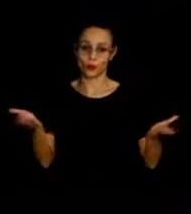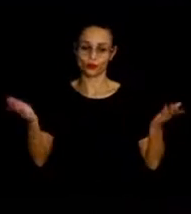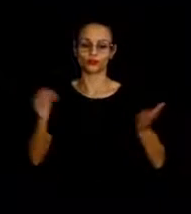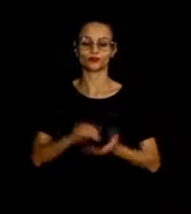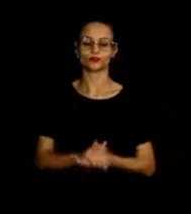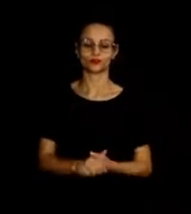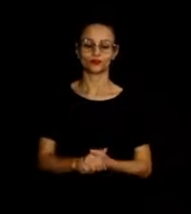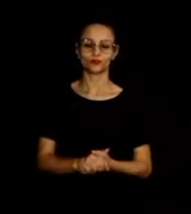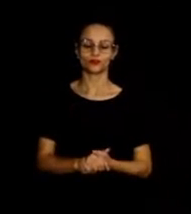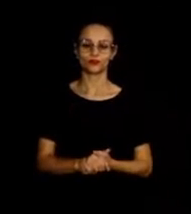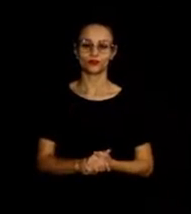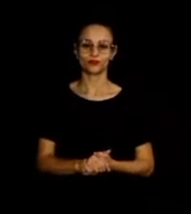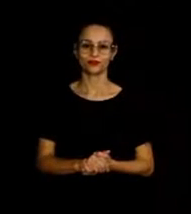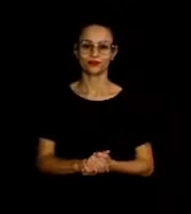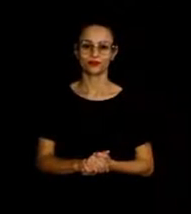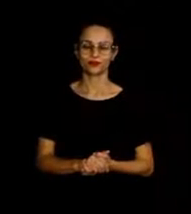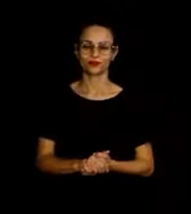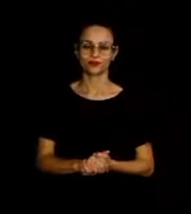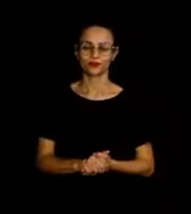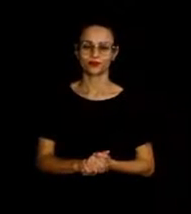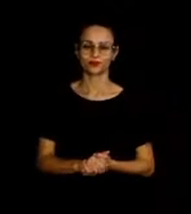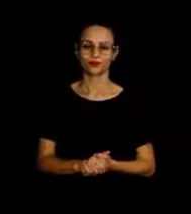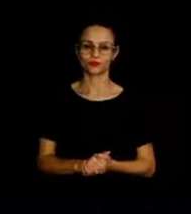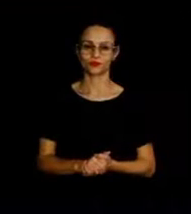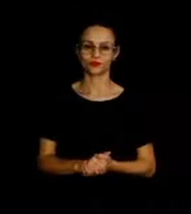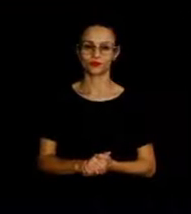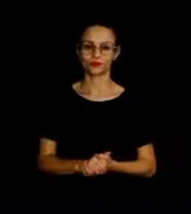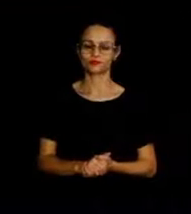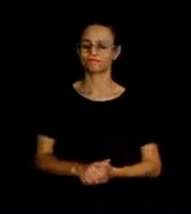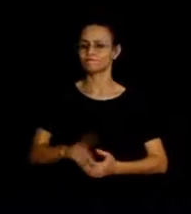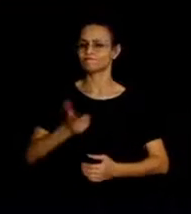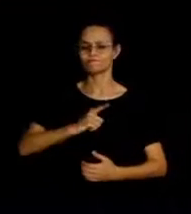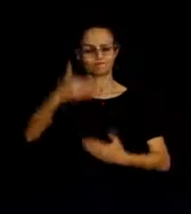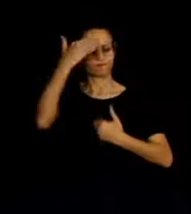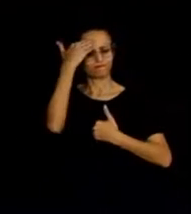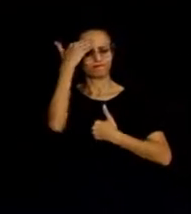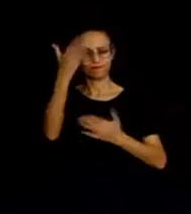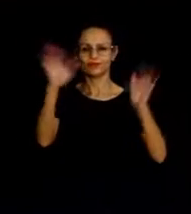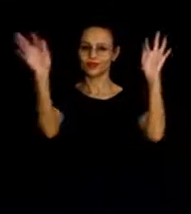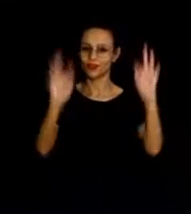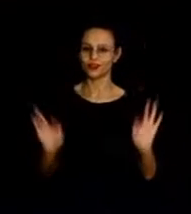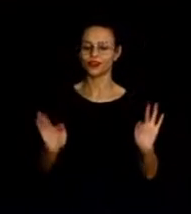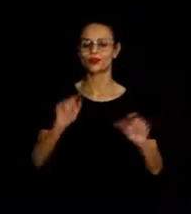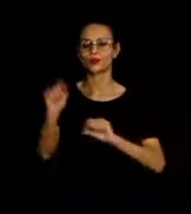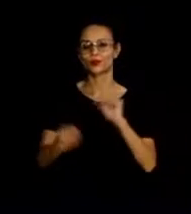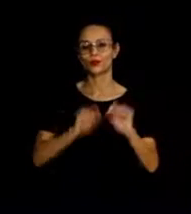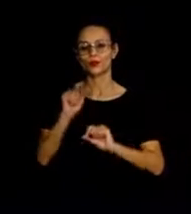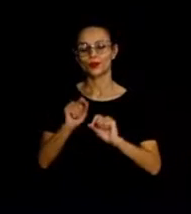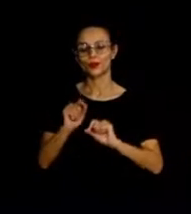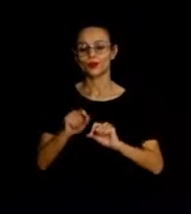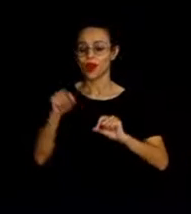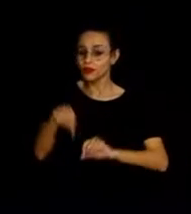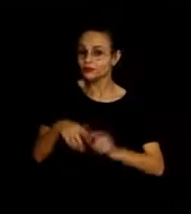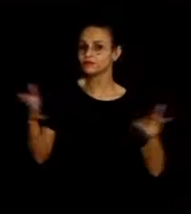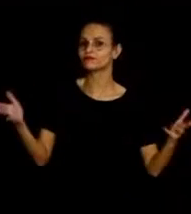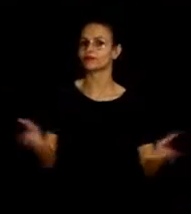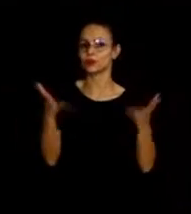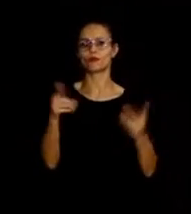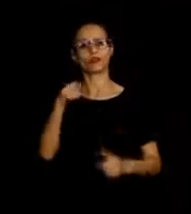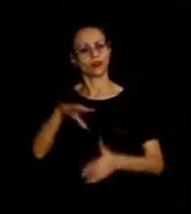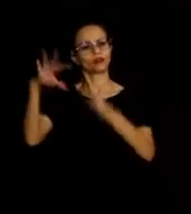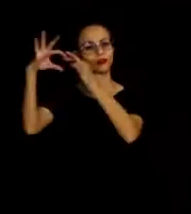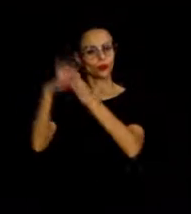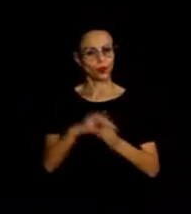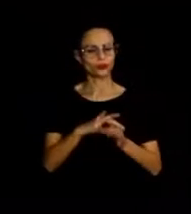hoje e e a gente tem a grata felicidade de na escola promover esse